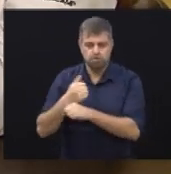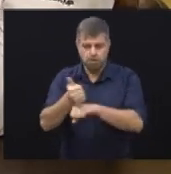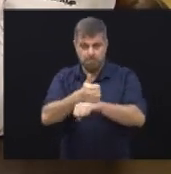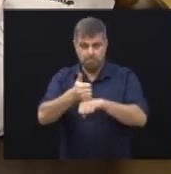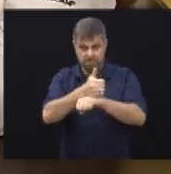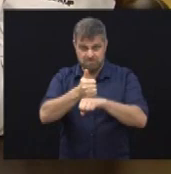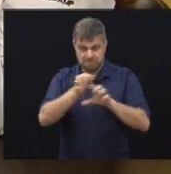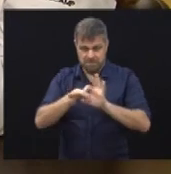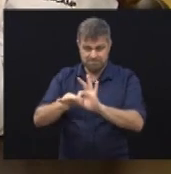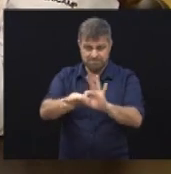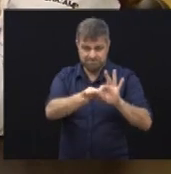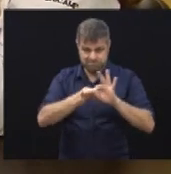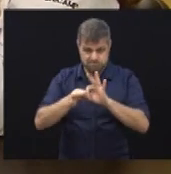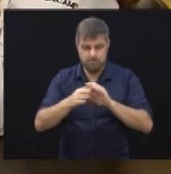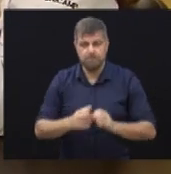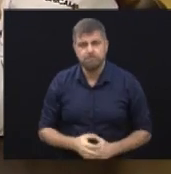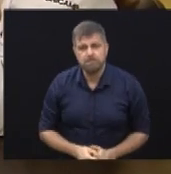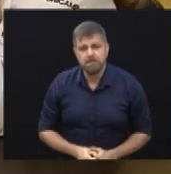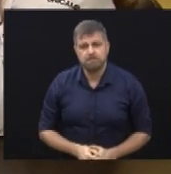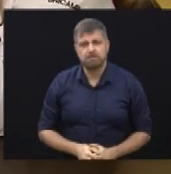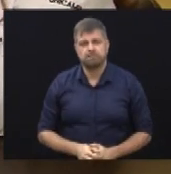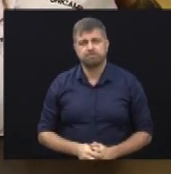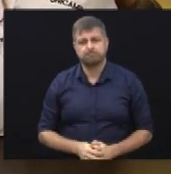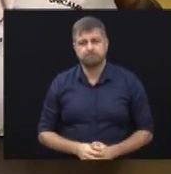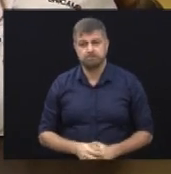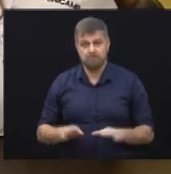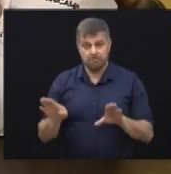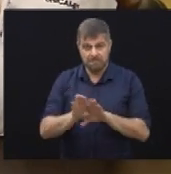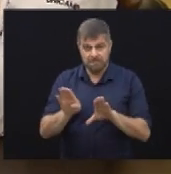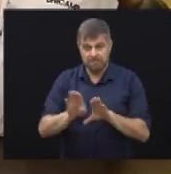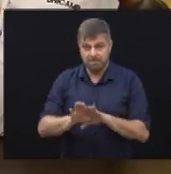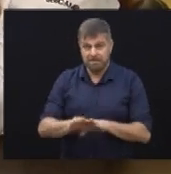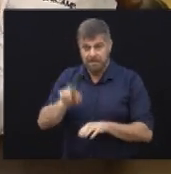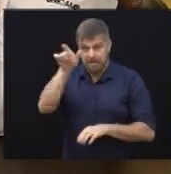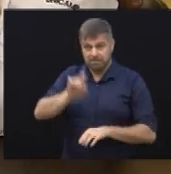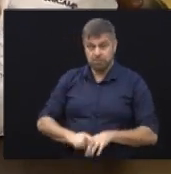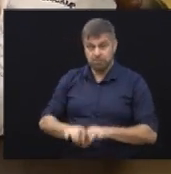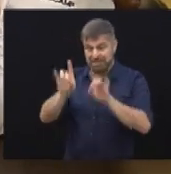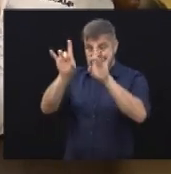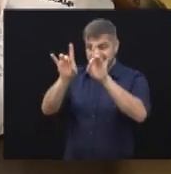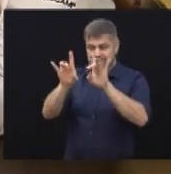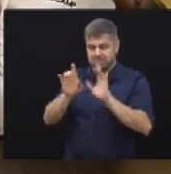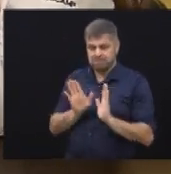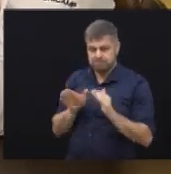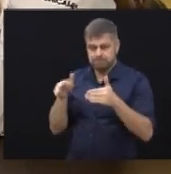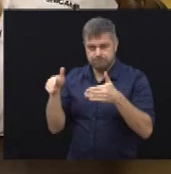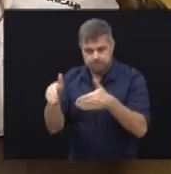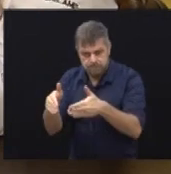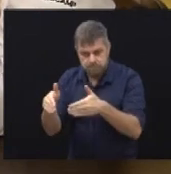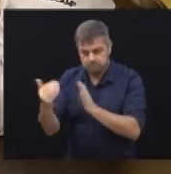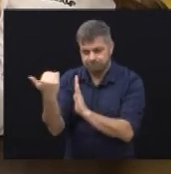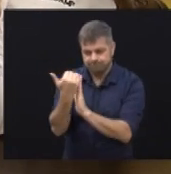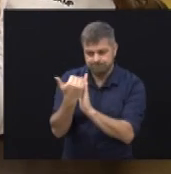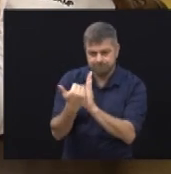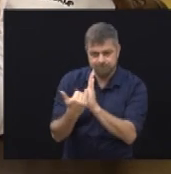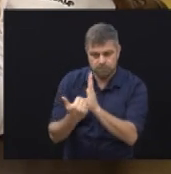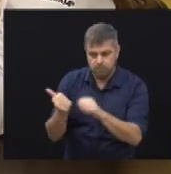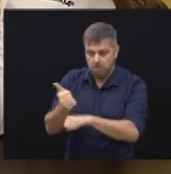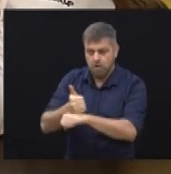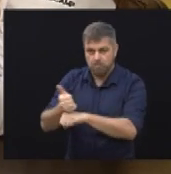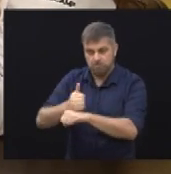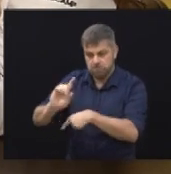fisioterapeuta, varia bastante. E também o programa de aprimoramento profissional. Esse programa de